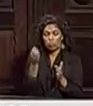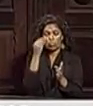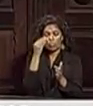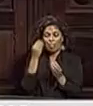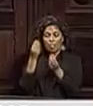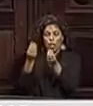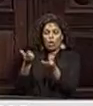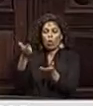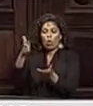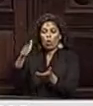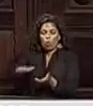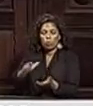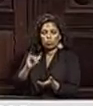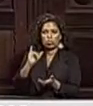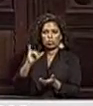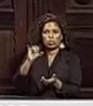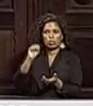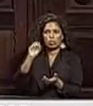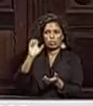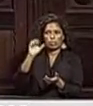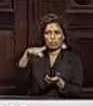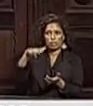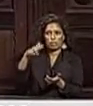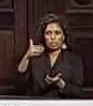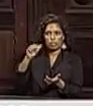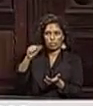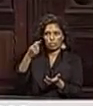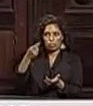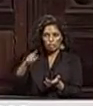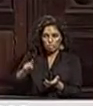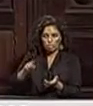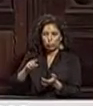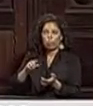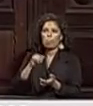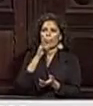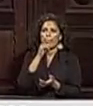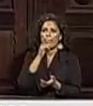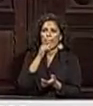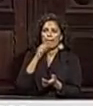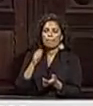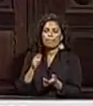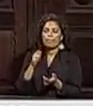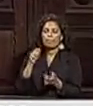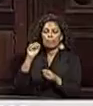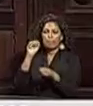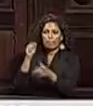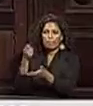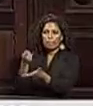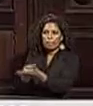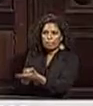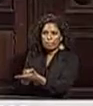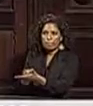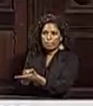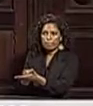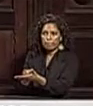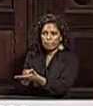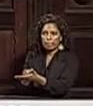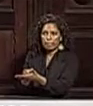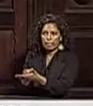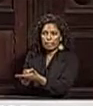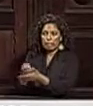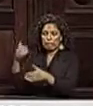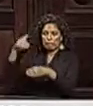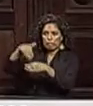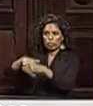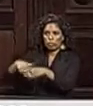é quando a lei diz: fica suspenso o pagamento de tributos federais na importação ou na aquisição no mercado interno. Aí no artigo